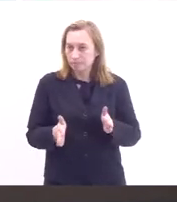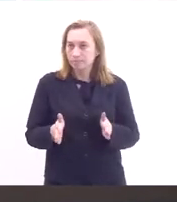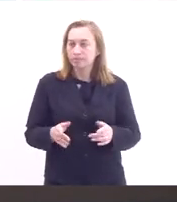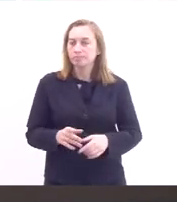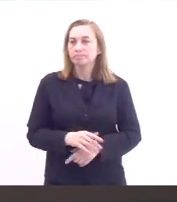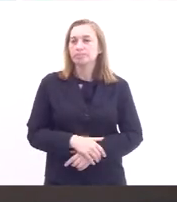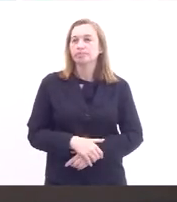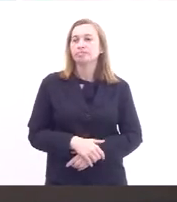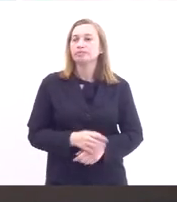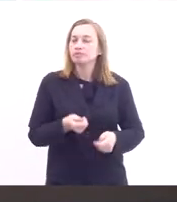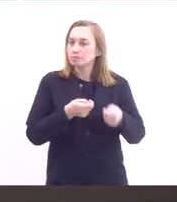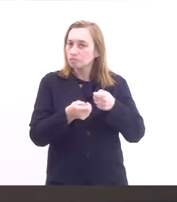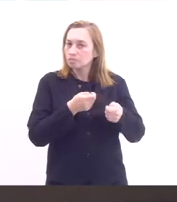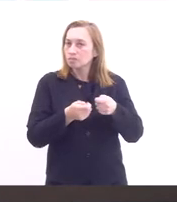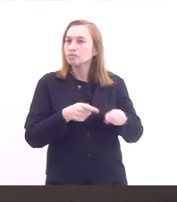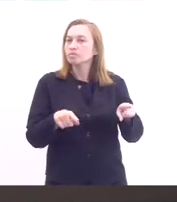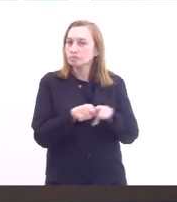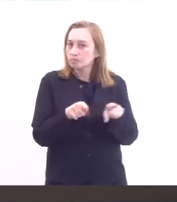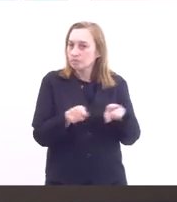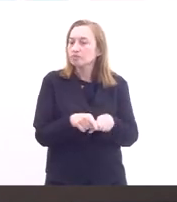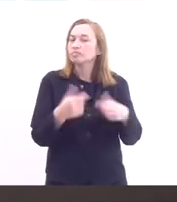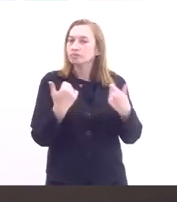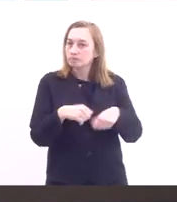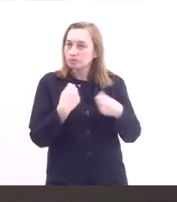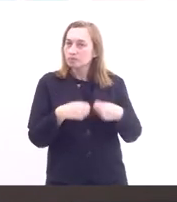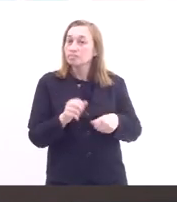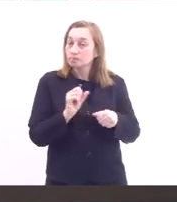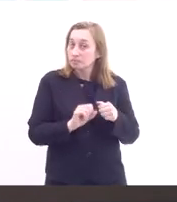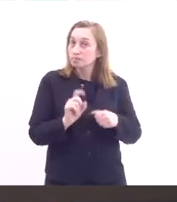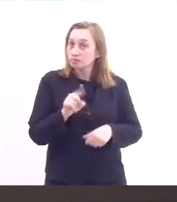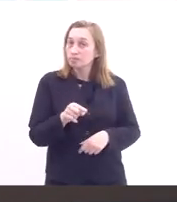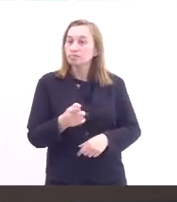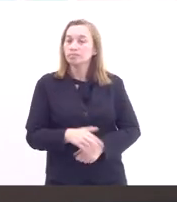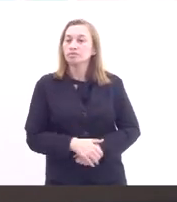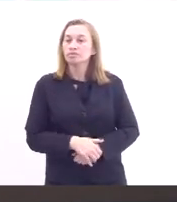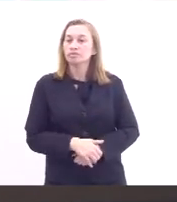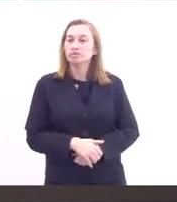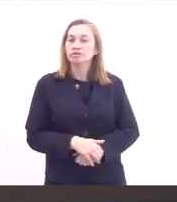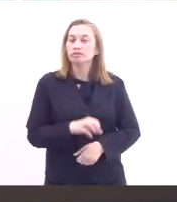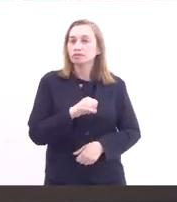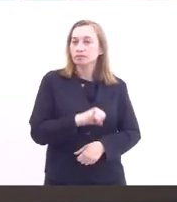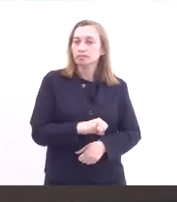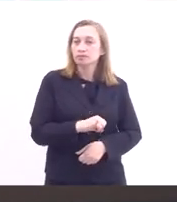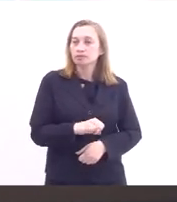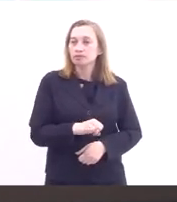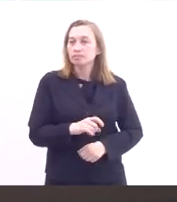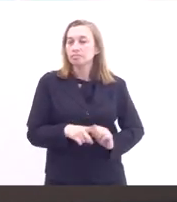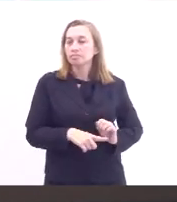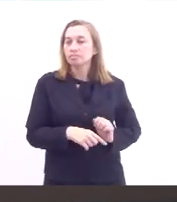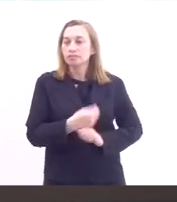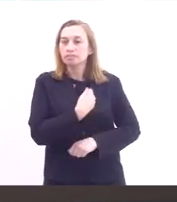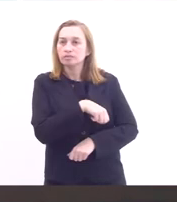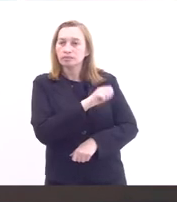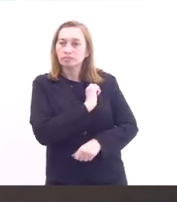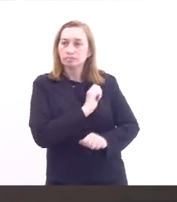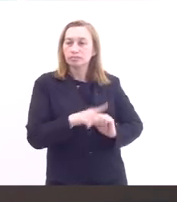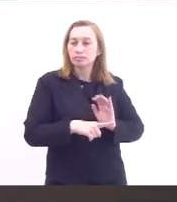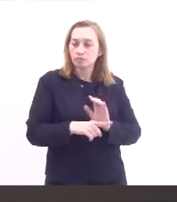porque é um controle também tem que ser feito. Né, porque se o benefício fiscal